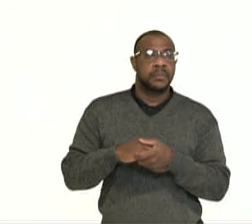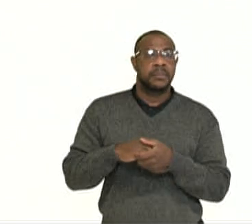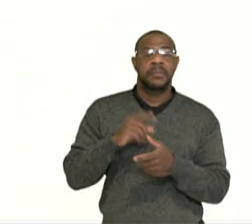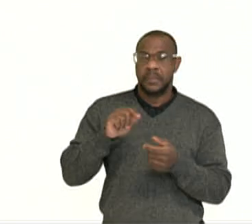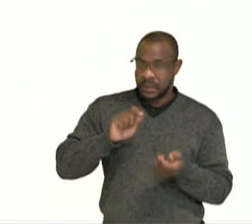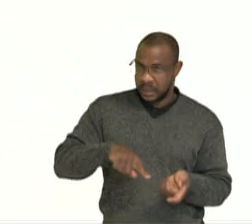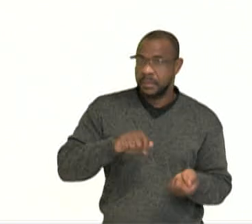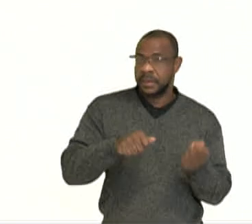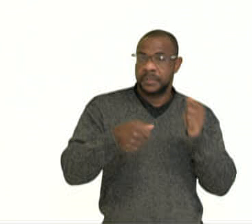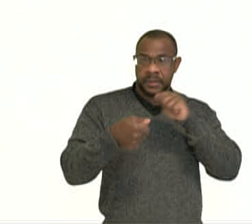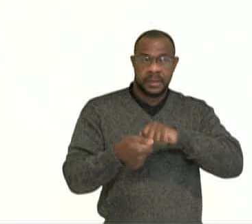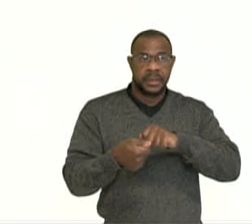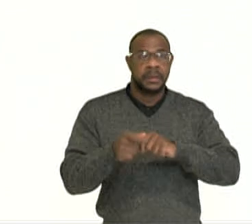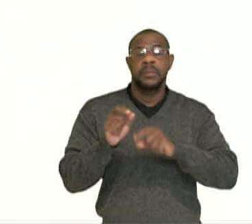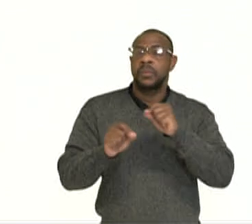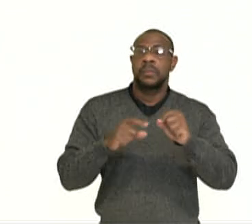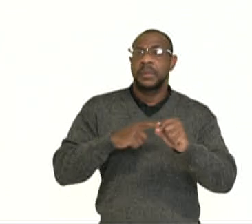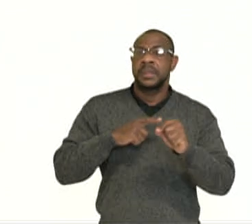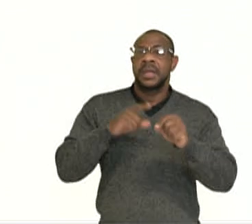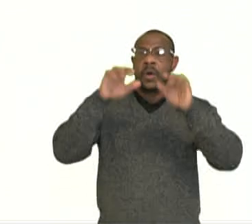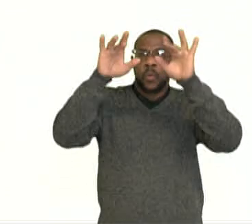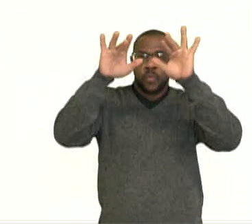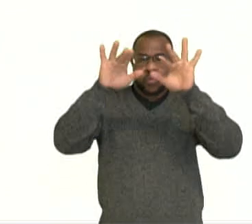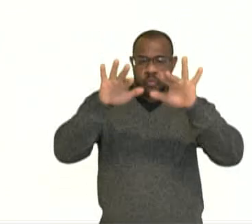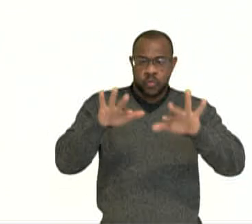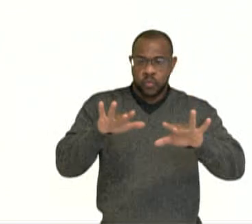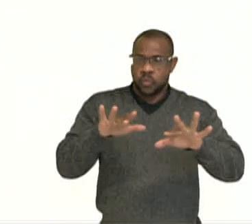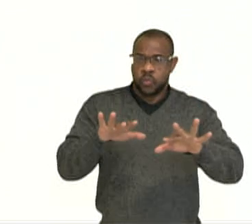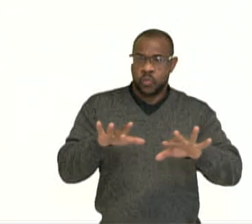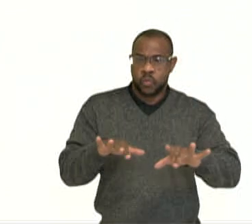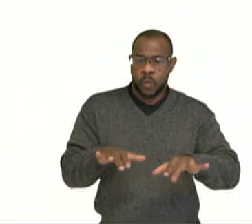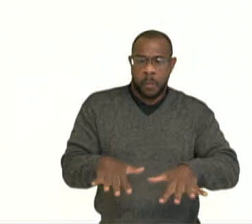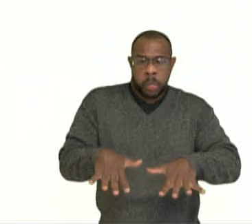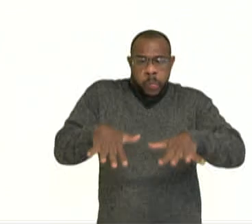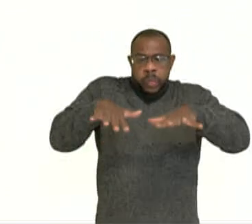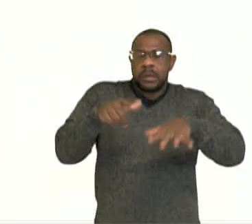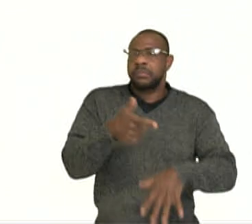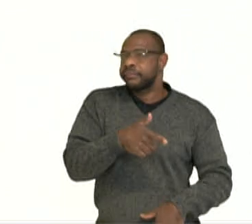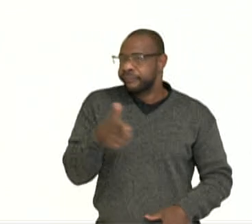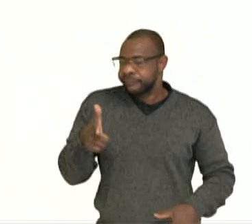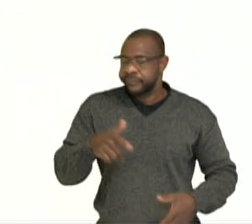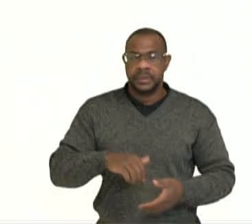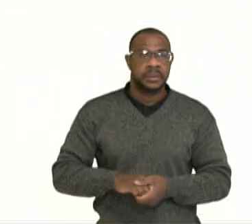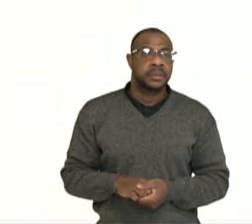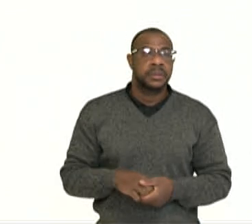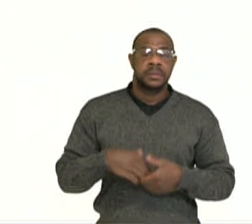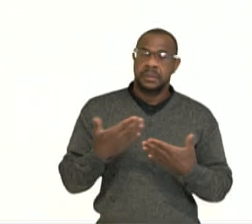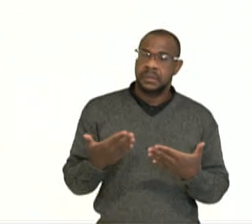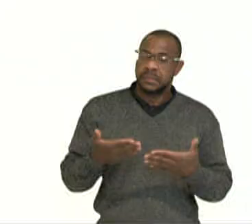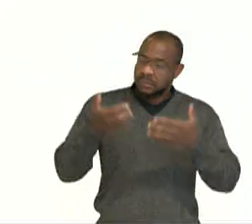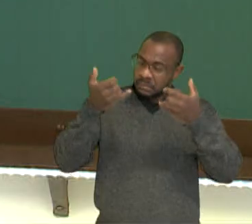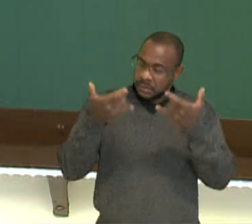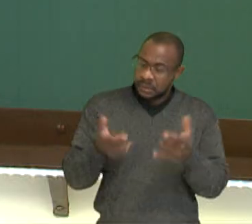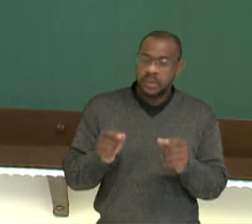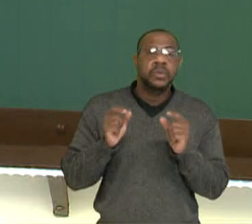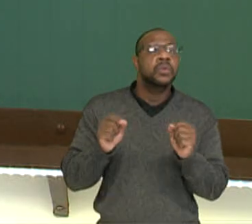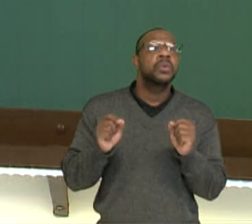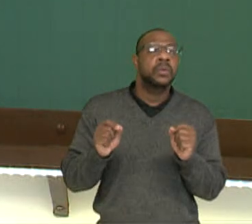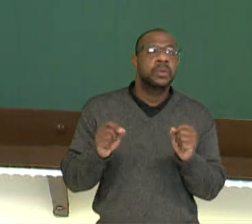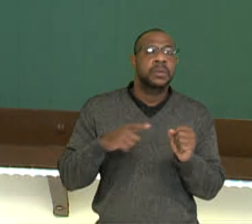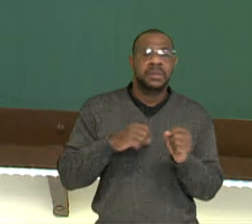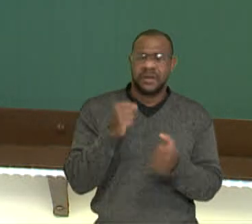adaptação para que não haja o acúmulo de neve, assim como o formato de cones. Então, quando a gente está falando